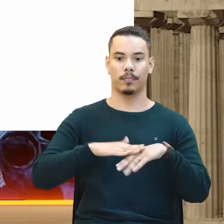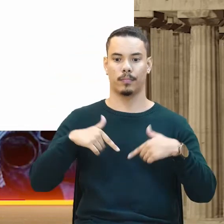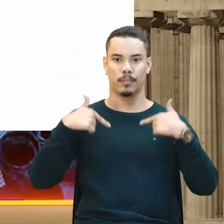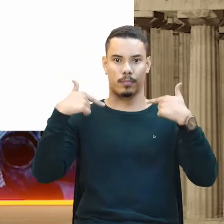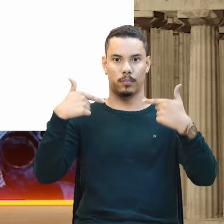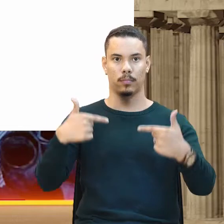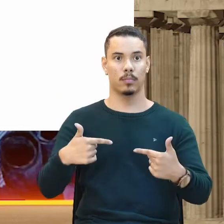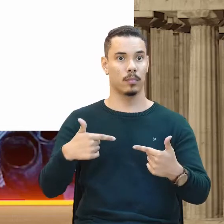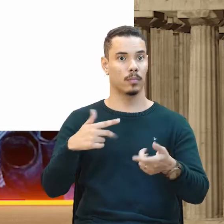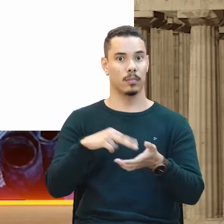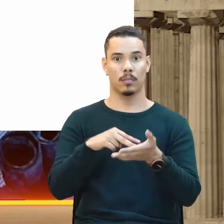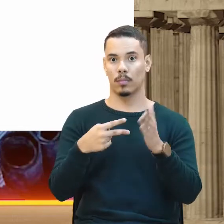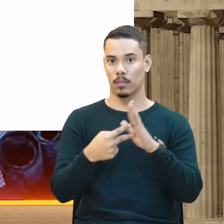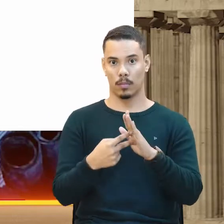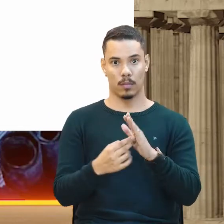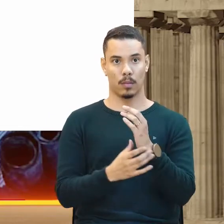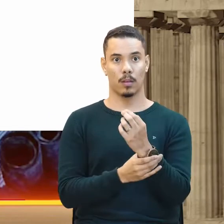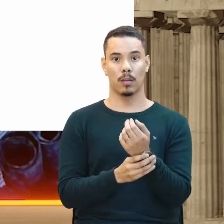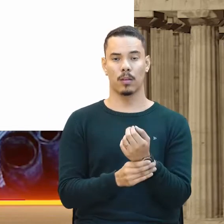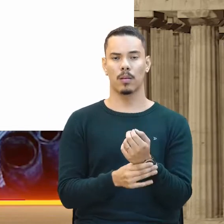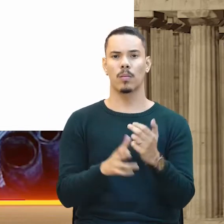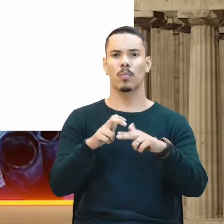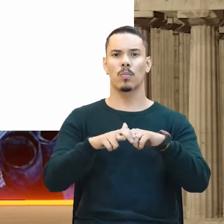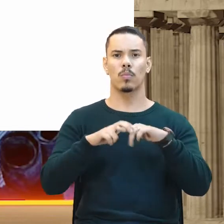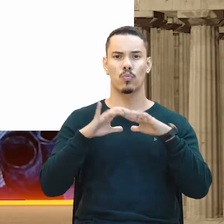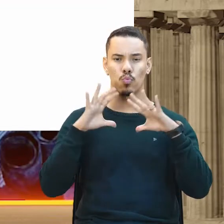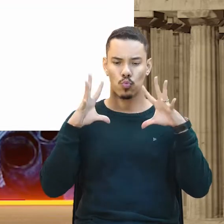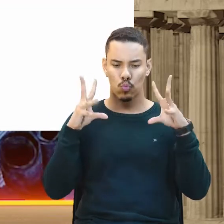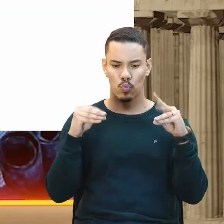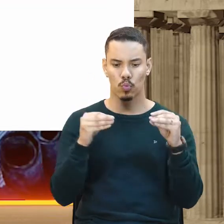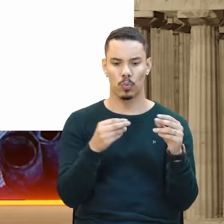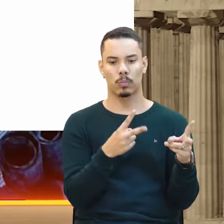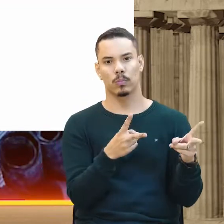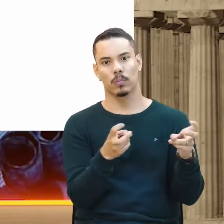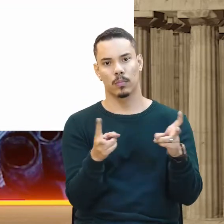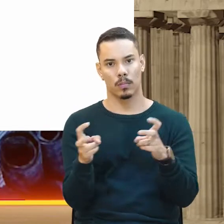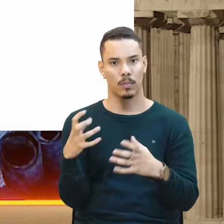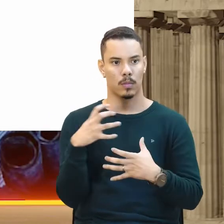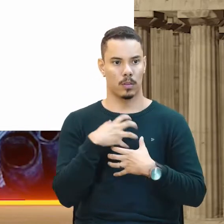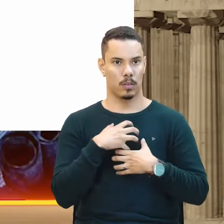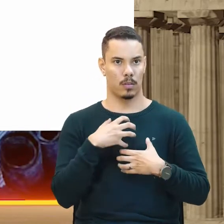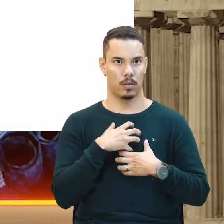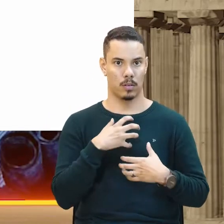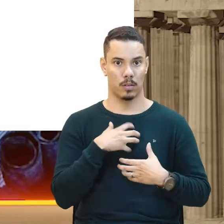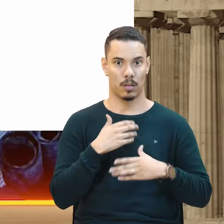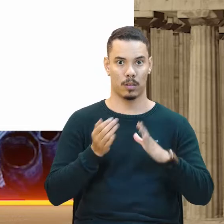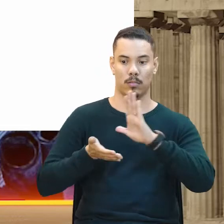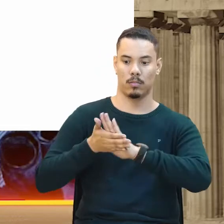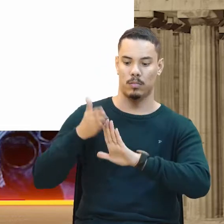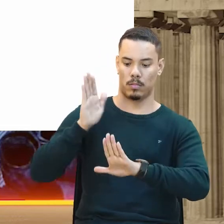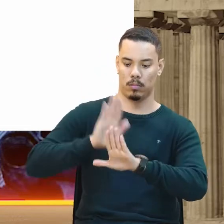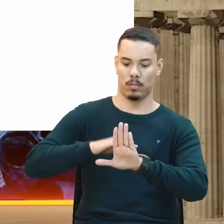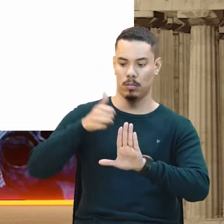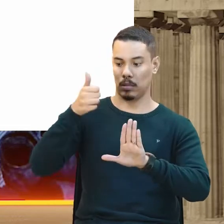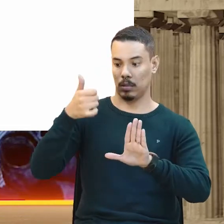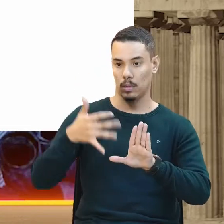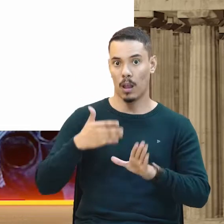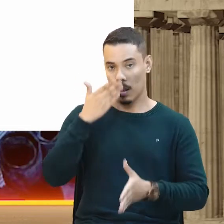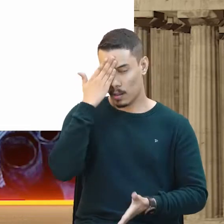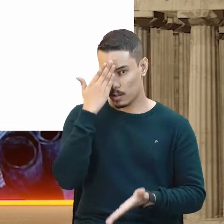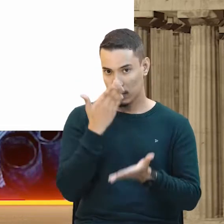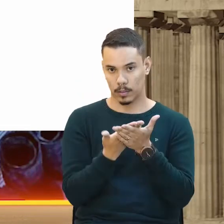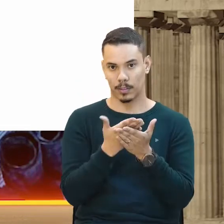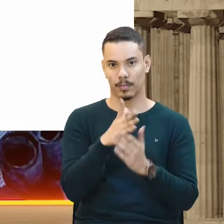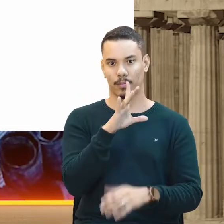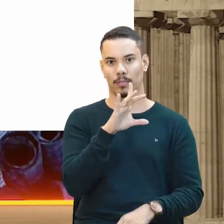é Deus. Então, tudo isso eles percebem. A forma como eles falaram lá atrás, mesmo acreditando em vários deuses,